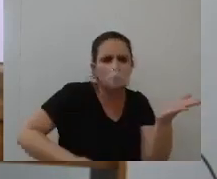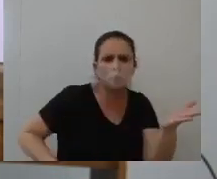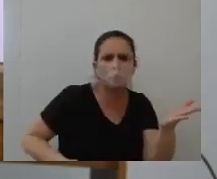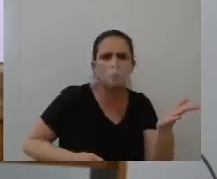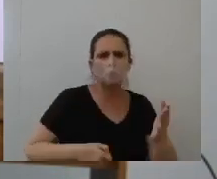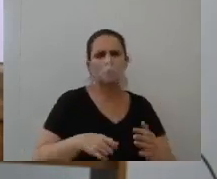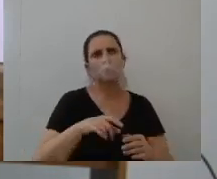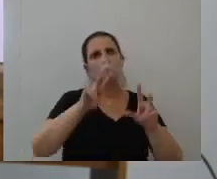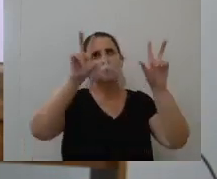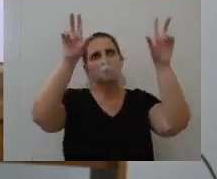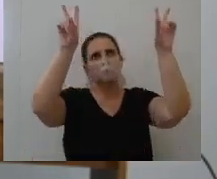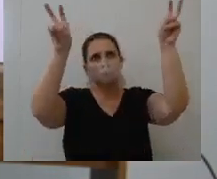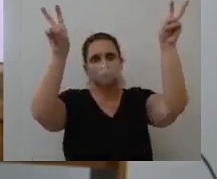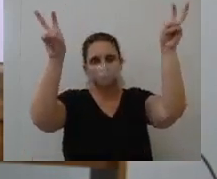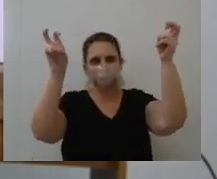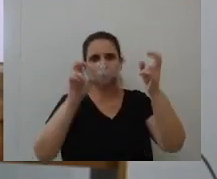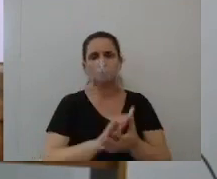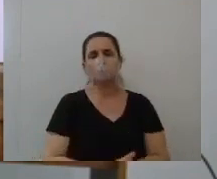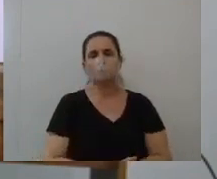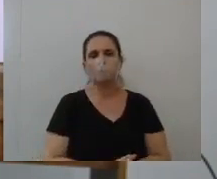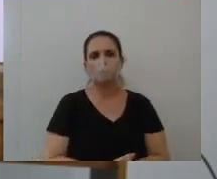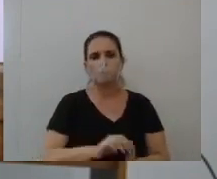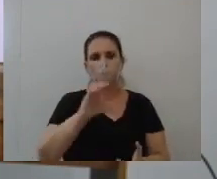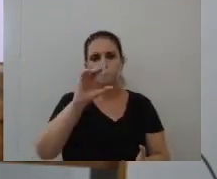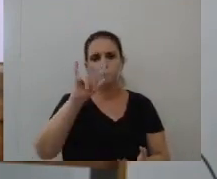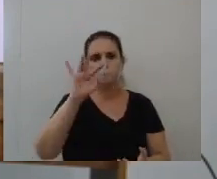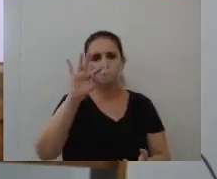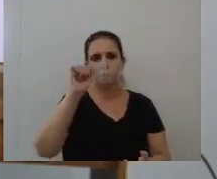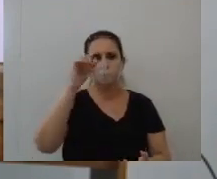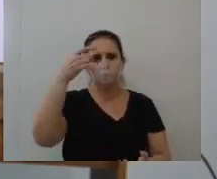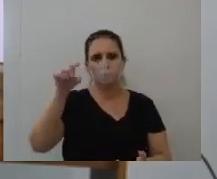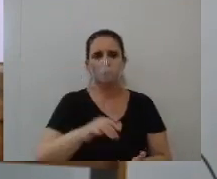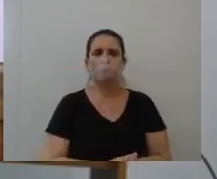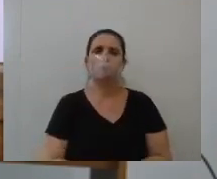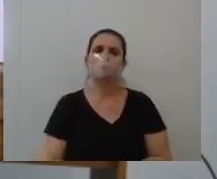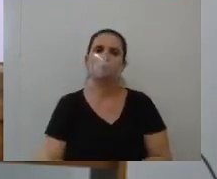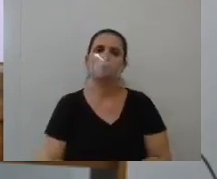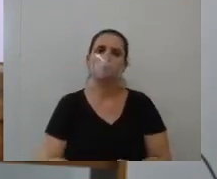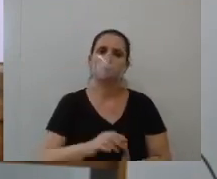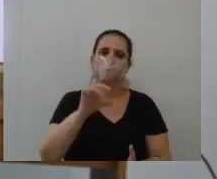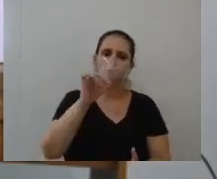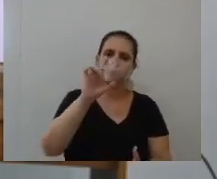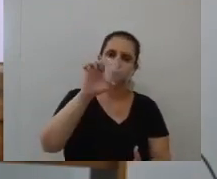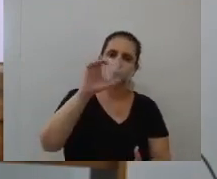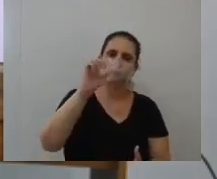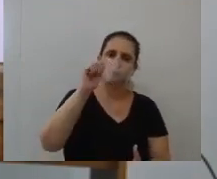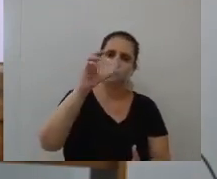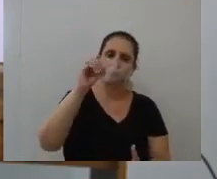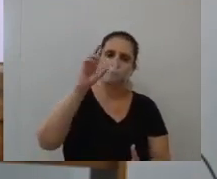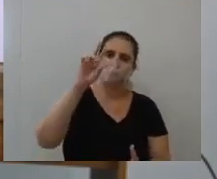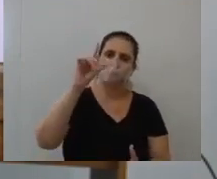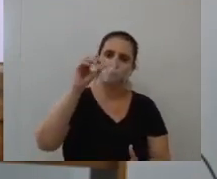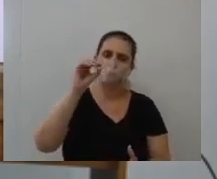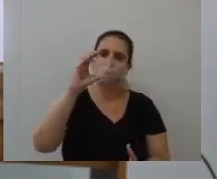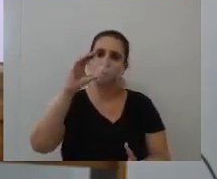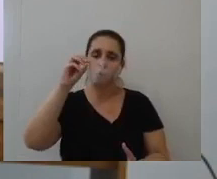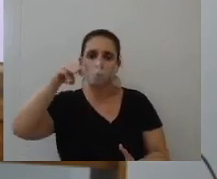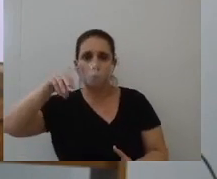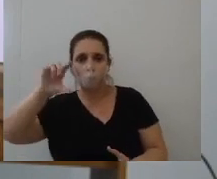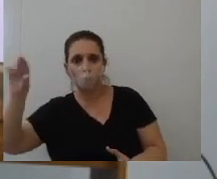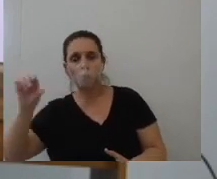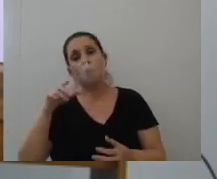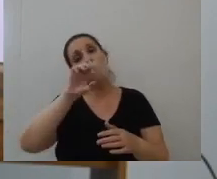uma citação, veja a gente utilizando as conjunções conformativas. De acordo com fulano de tal,